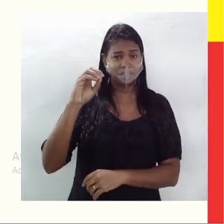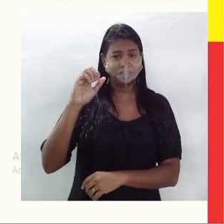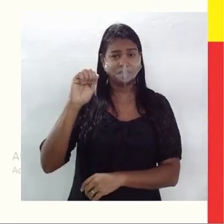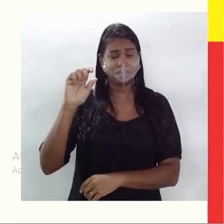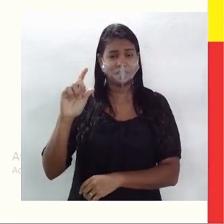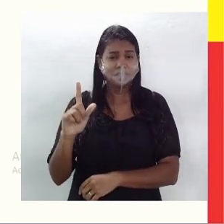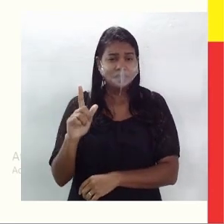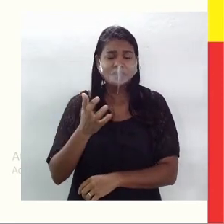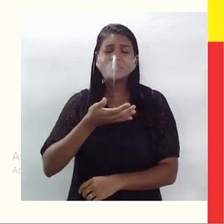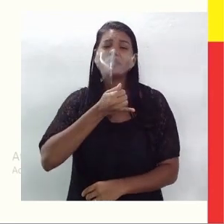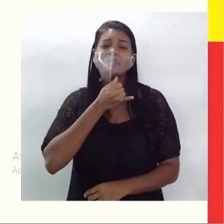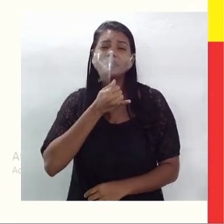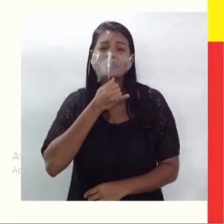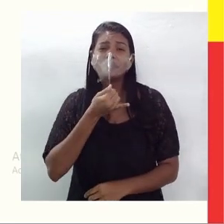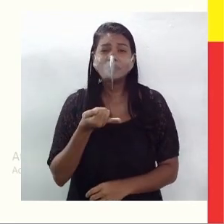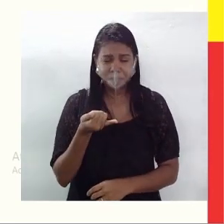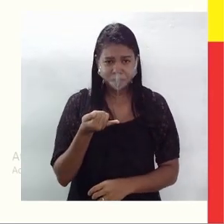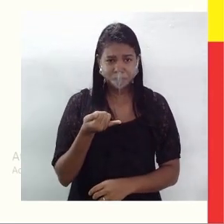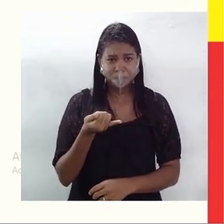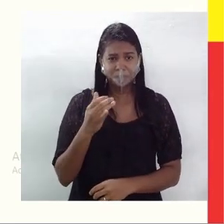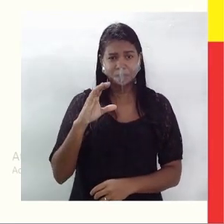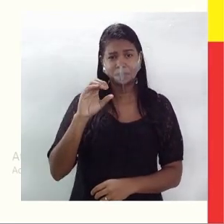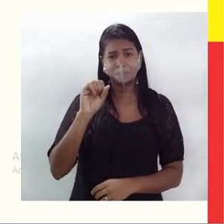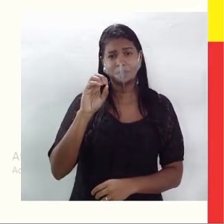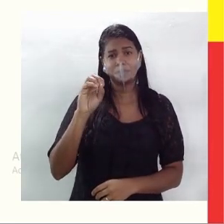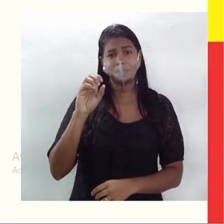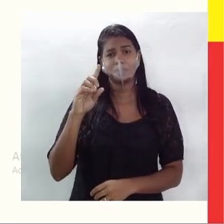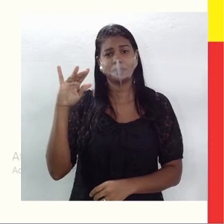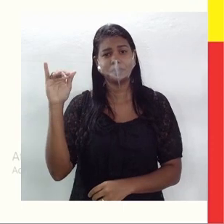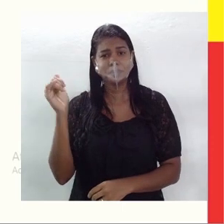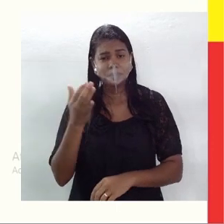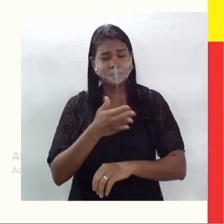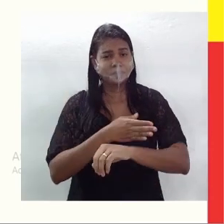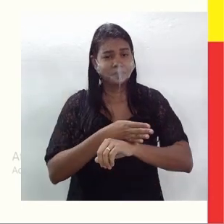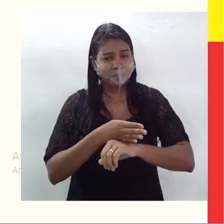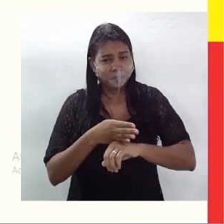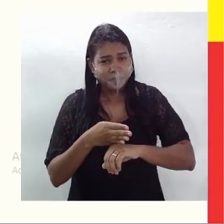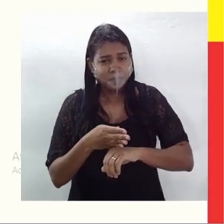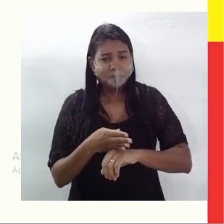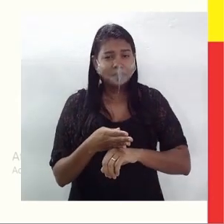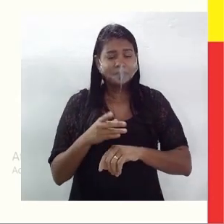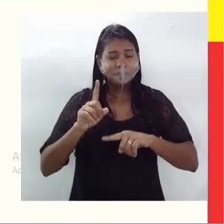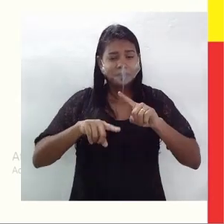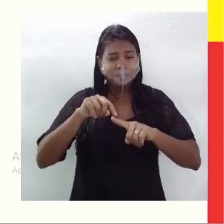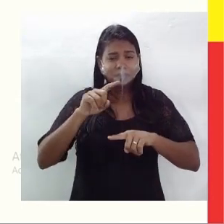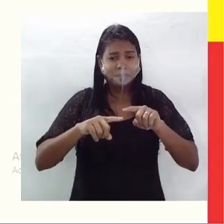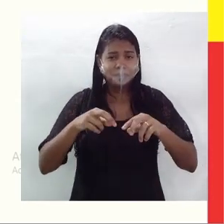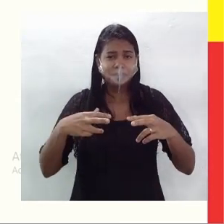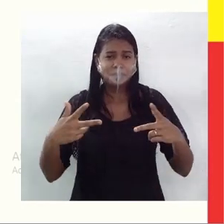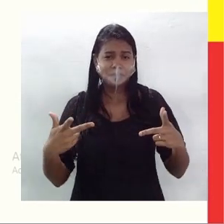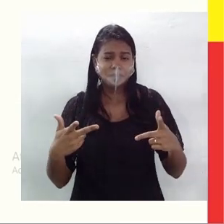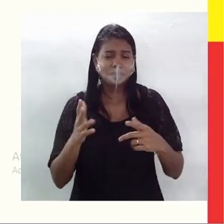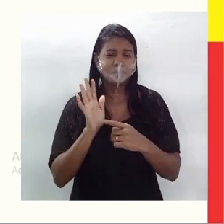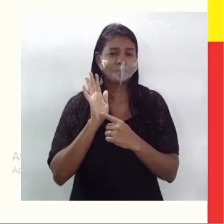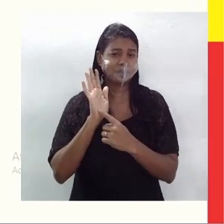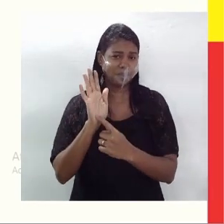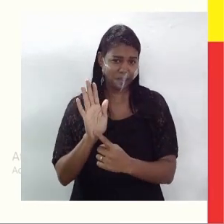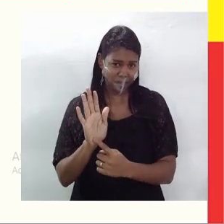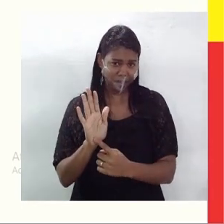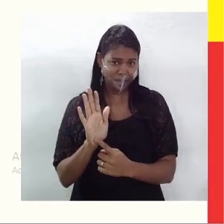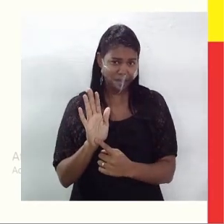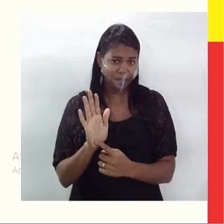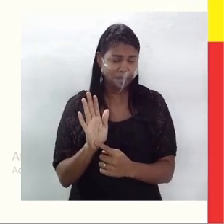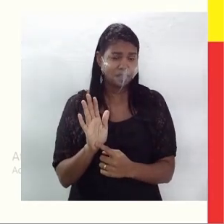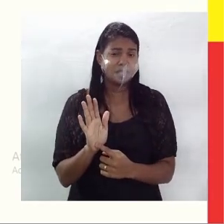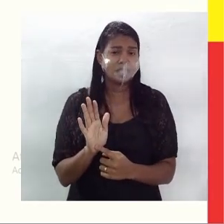alguns exemplos de sólidos brancos. Se esses materiais apresentarem superfície homogênea